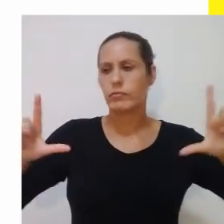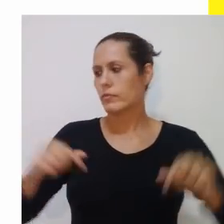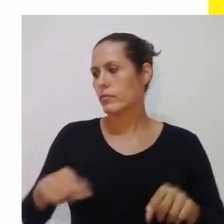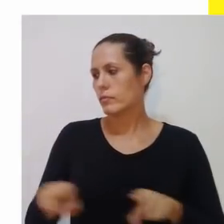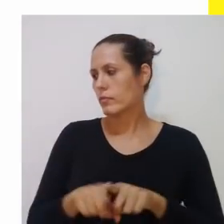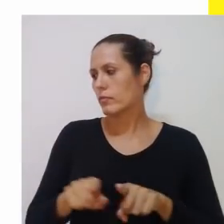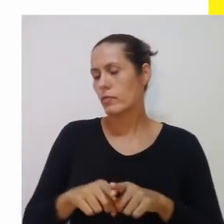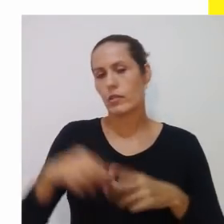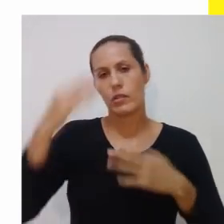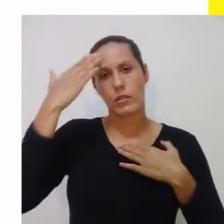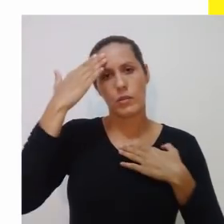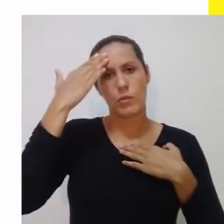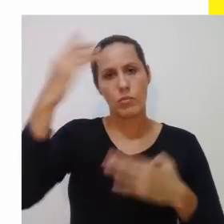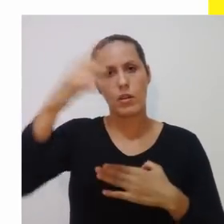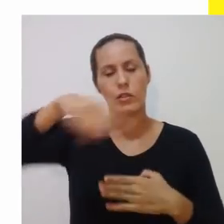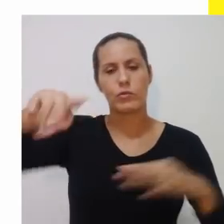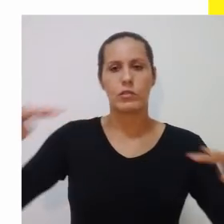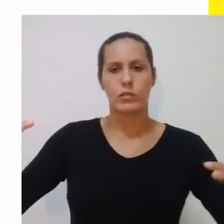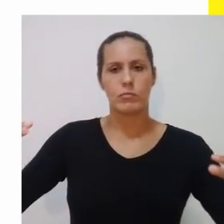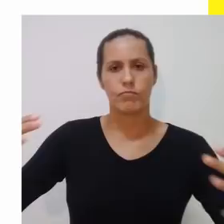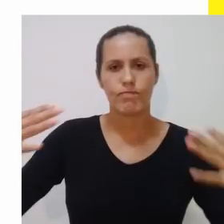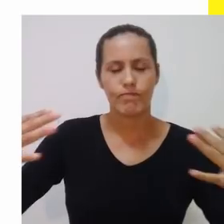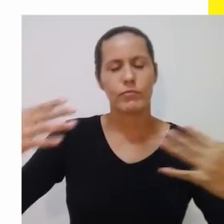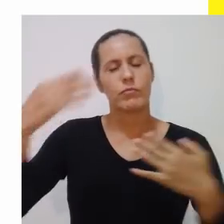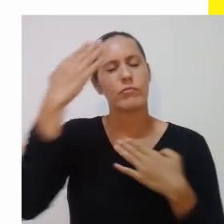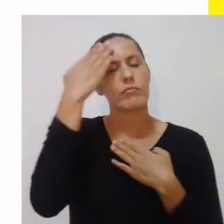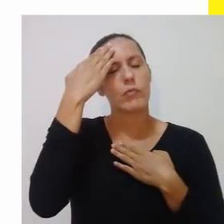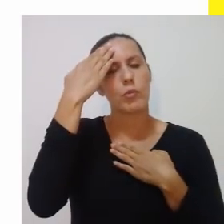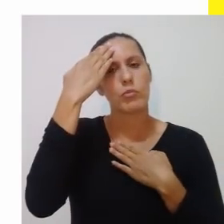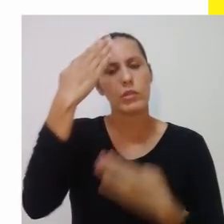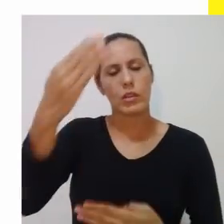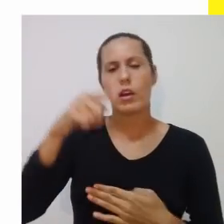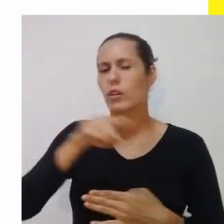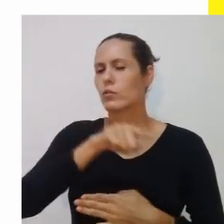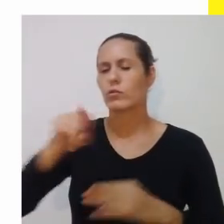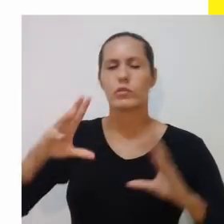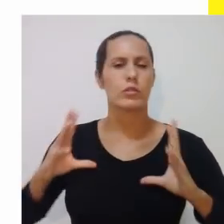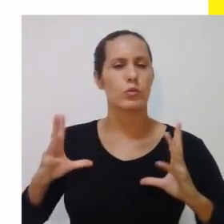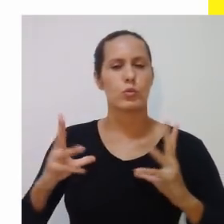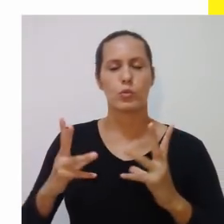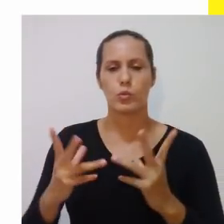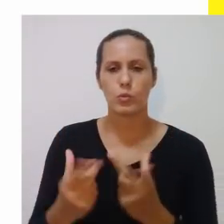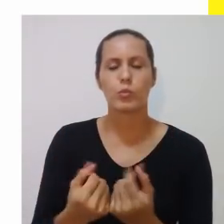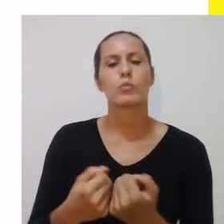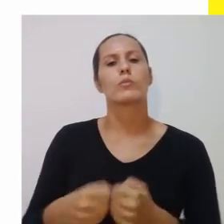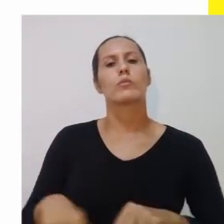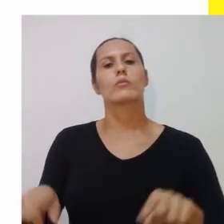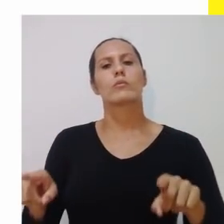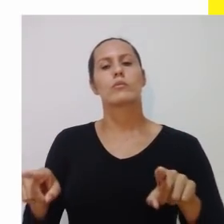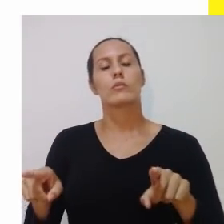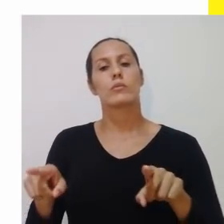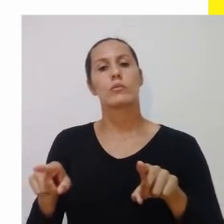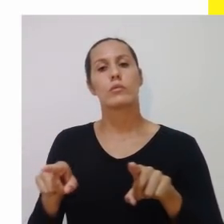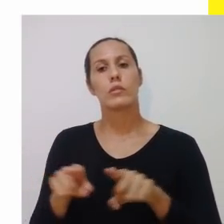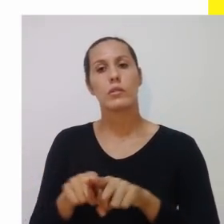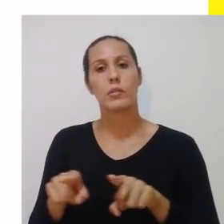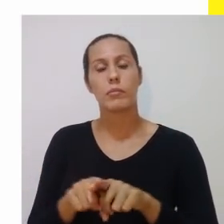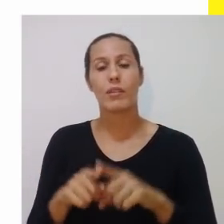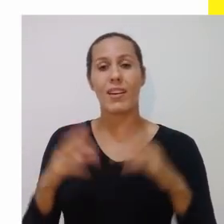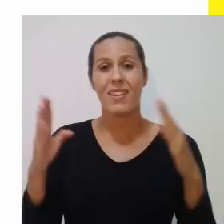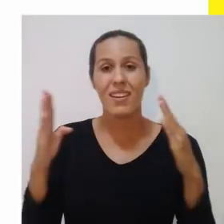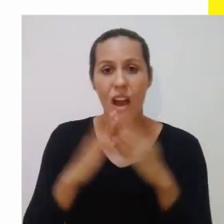agora. Eu quero agradecer pela sua atenção, obrigado pela atenção de todos e, como eu não poderia deixar de